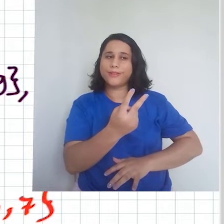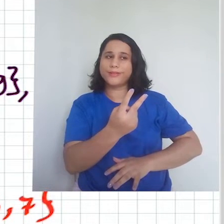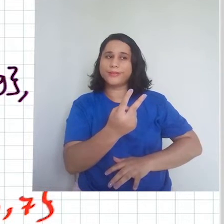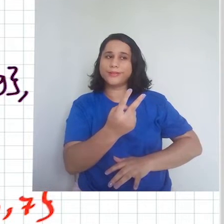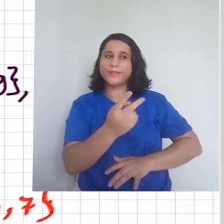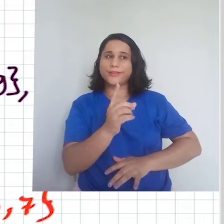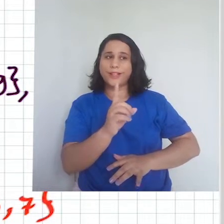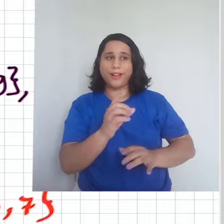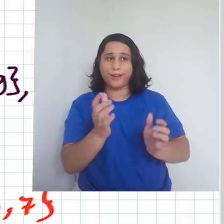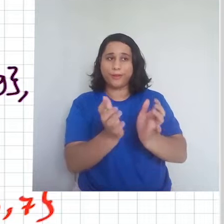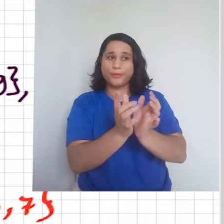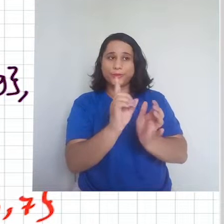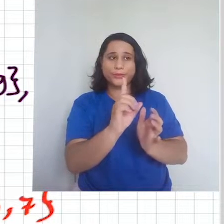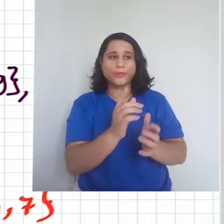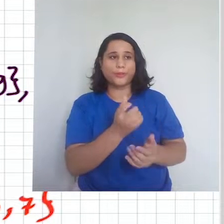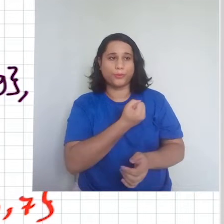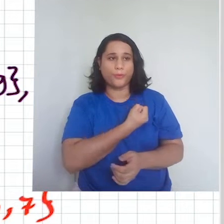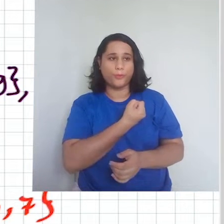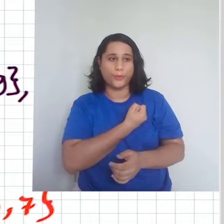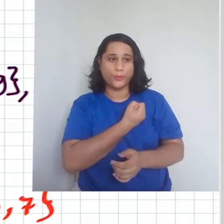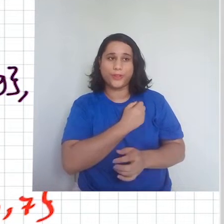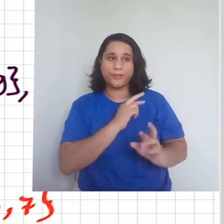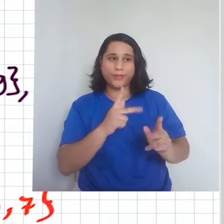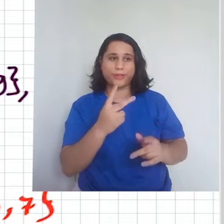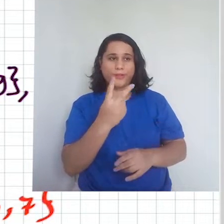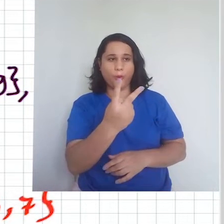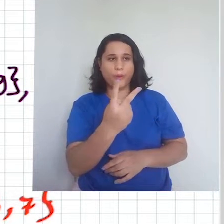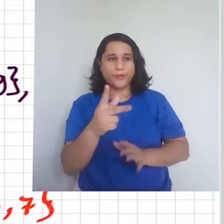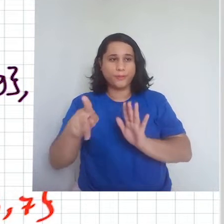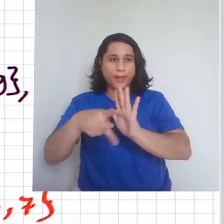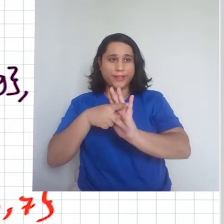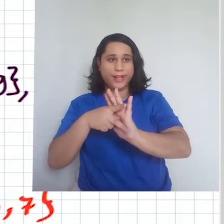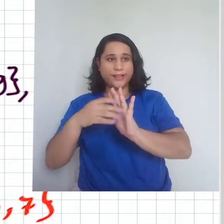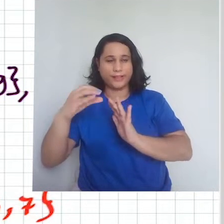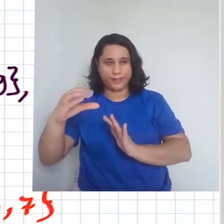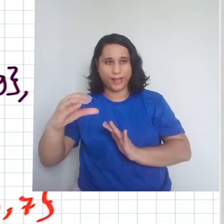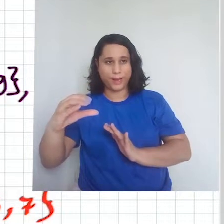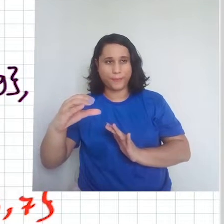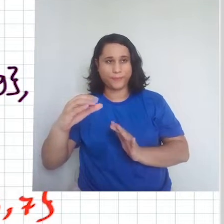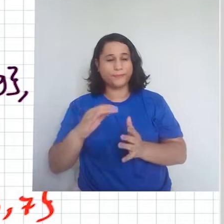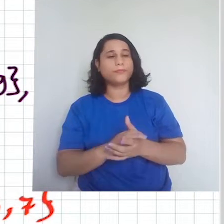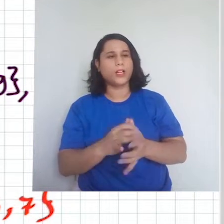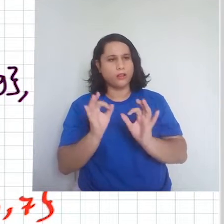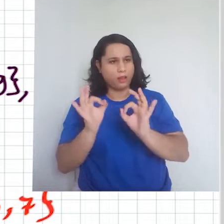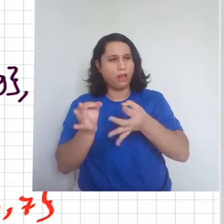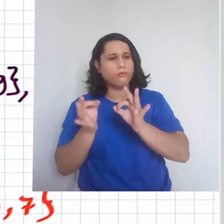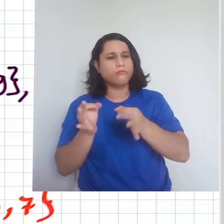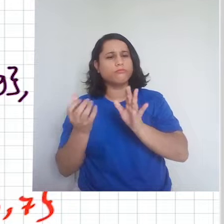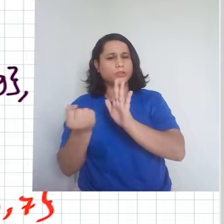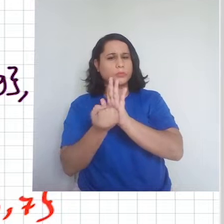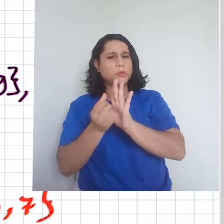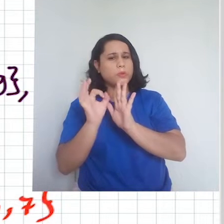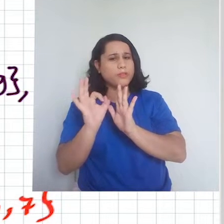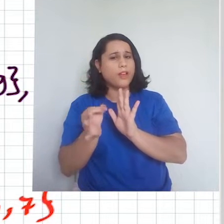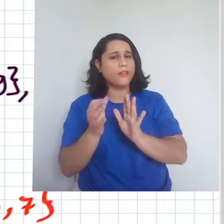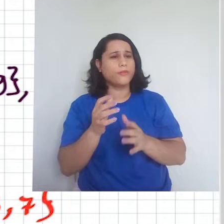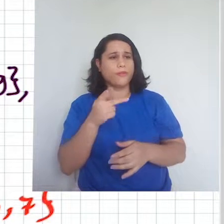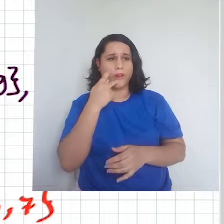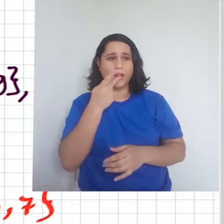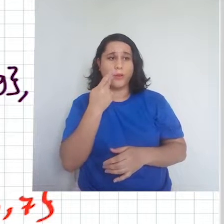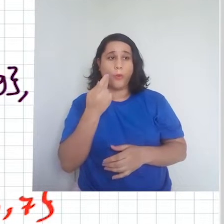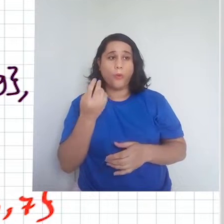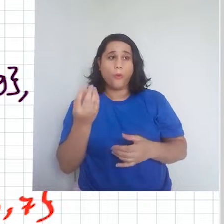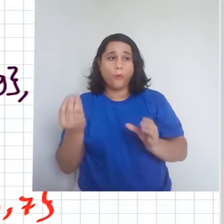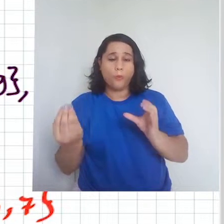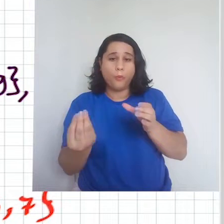pertence ao conjunto C. Ele usou de forma correta, até o símbolo aí ele usou corretamente. Por quê? Ele está relacionando o elemento